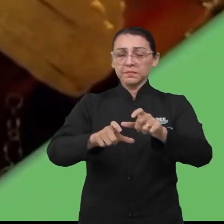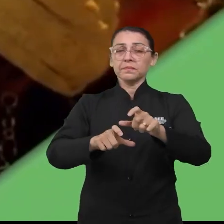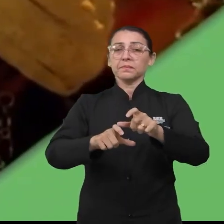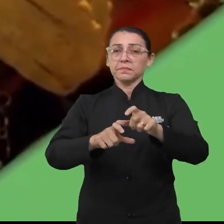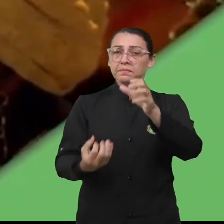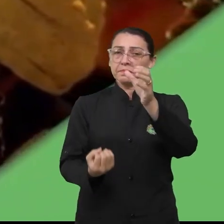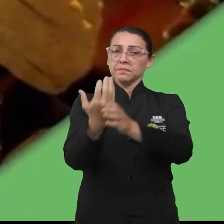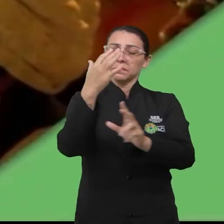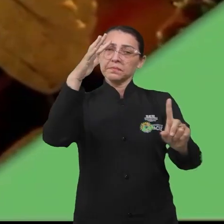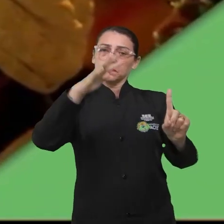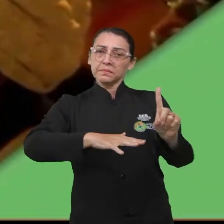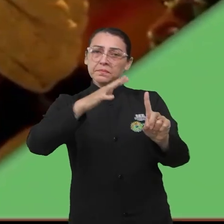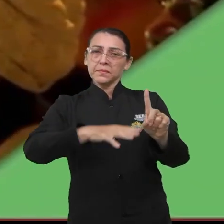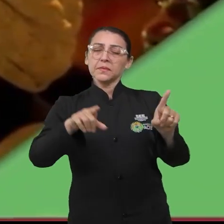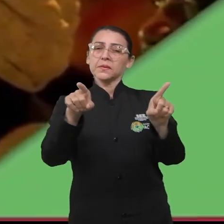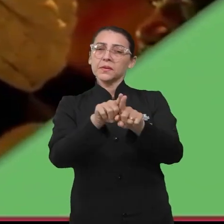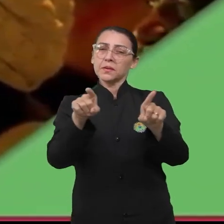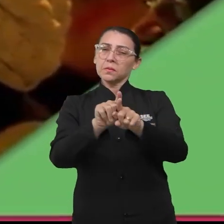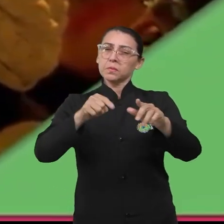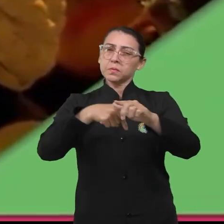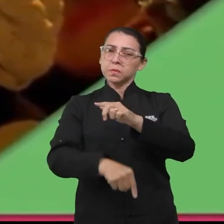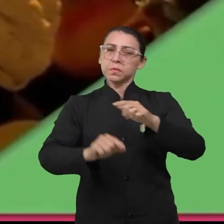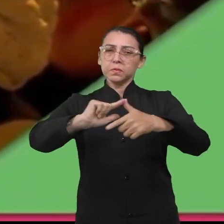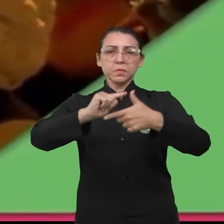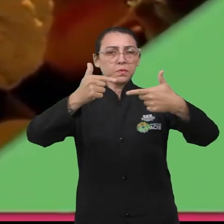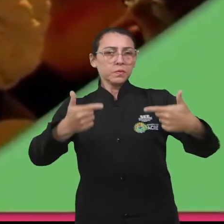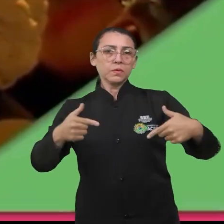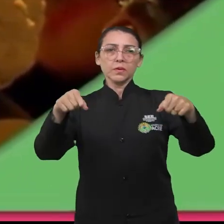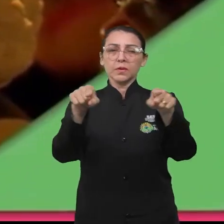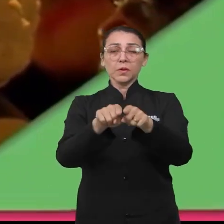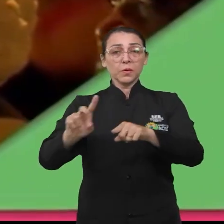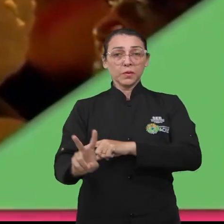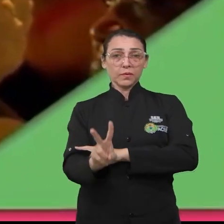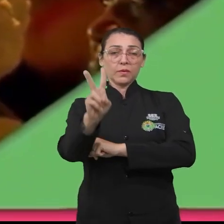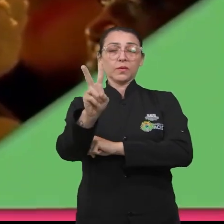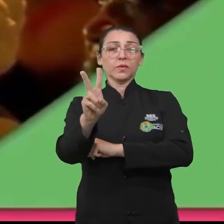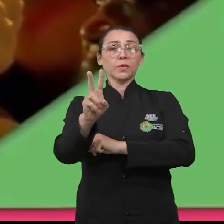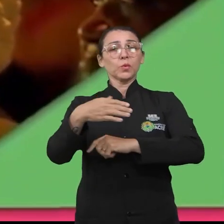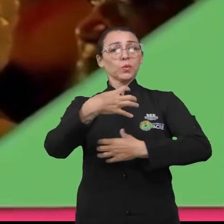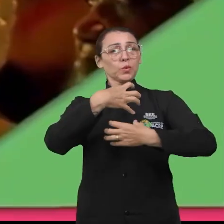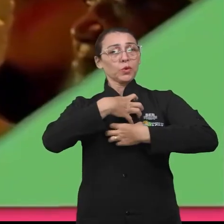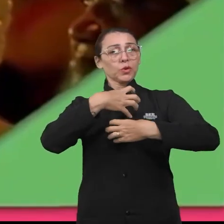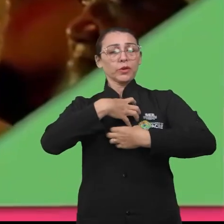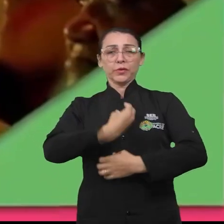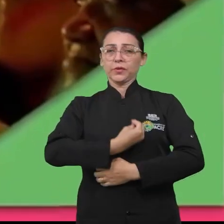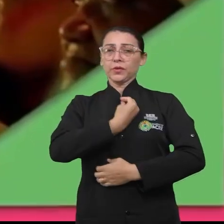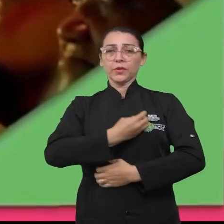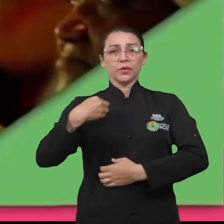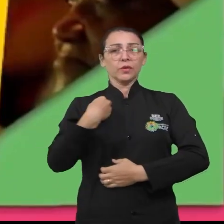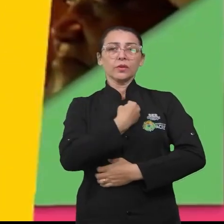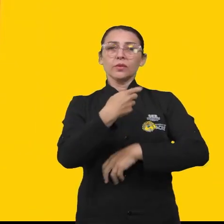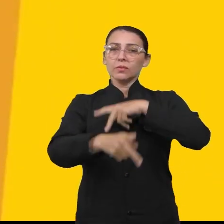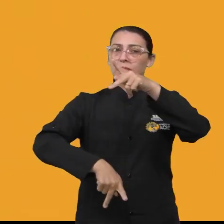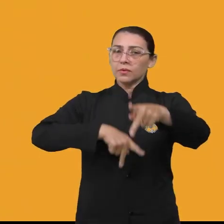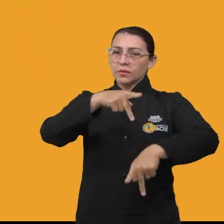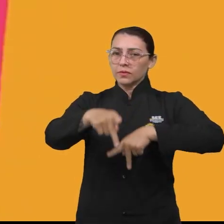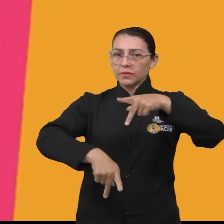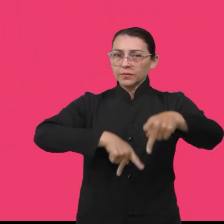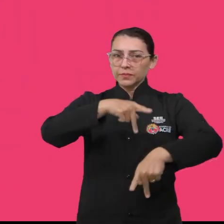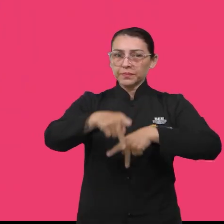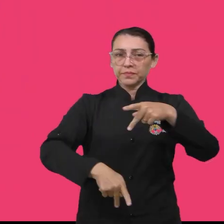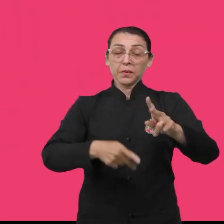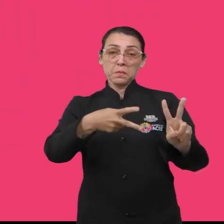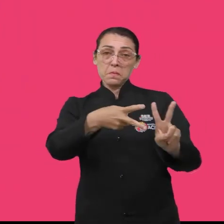matrizes influenciaram profundamente as tradições, os valores e o modo de vida do nosso povo.